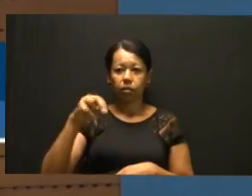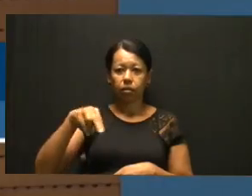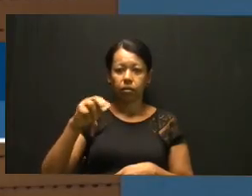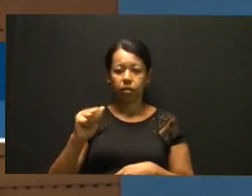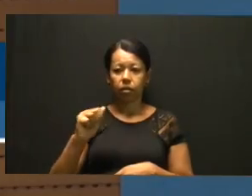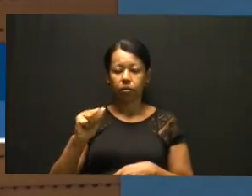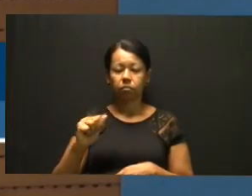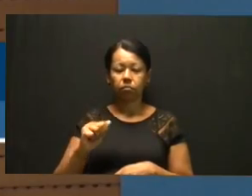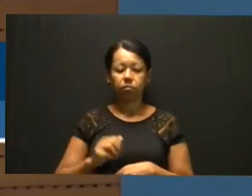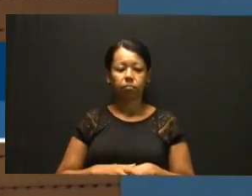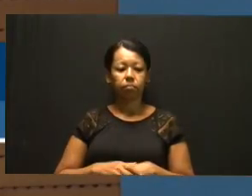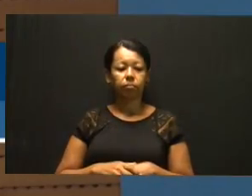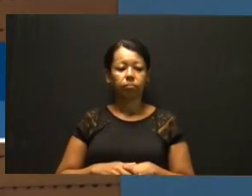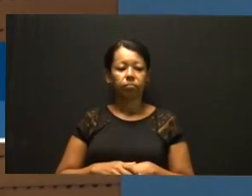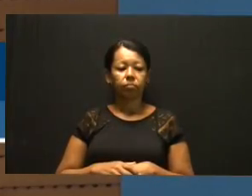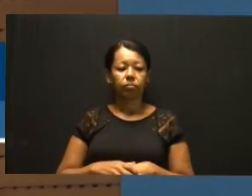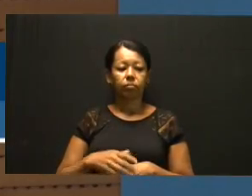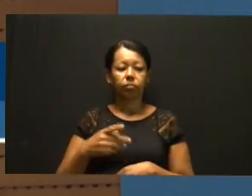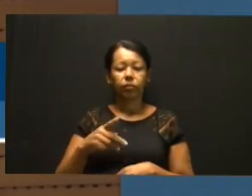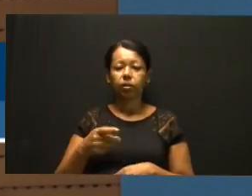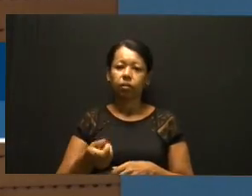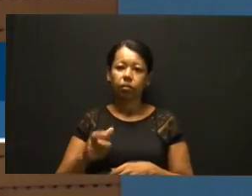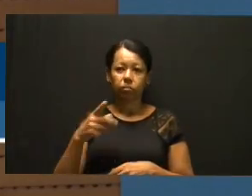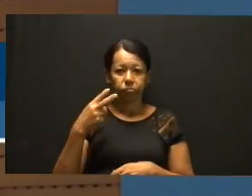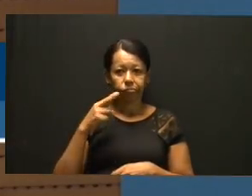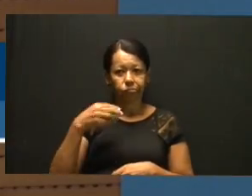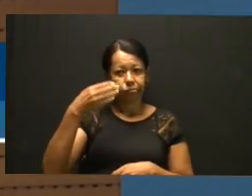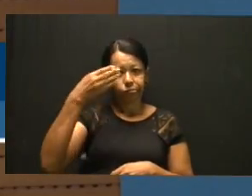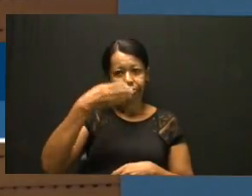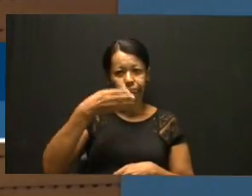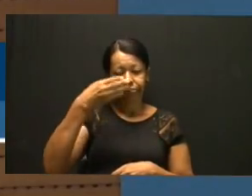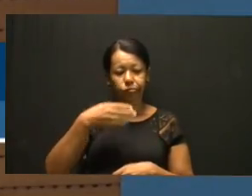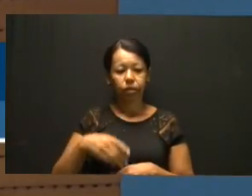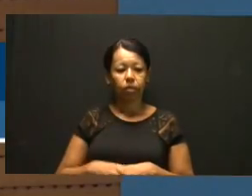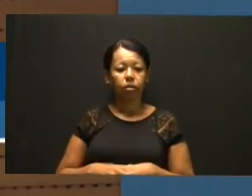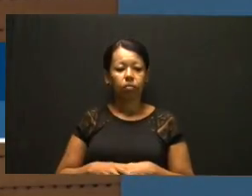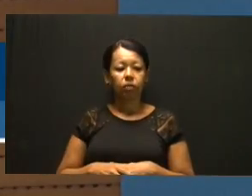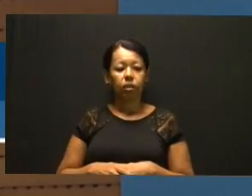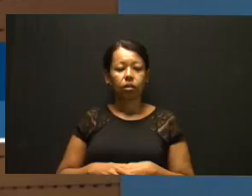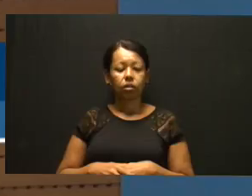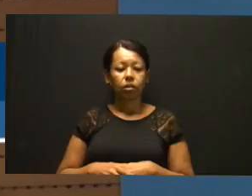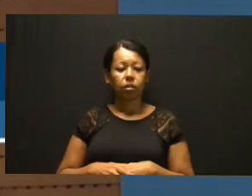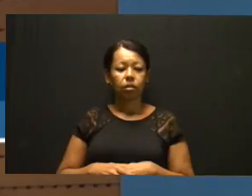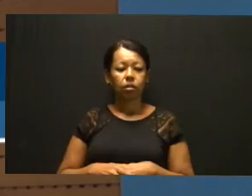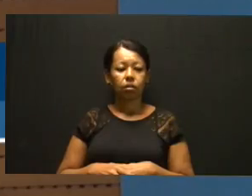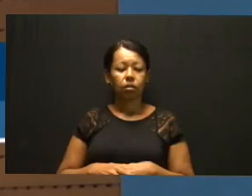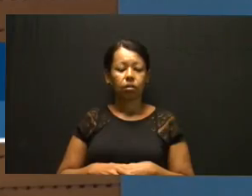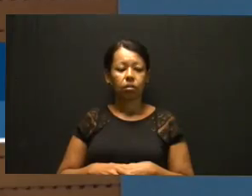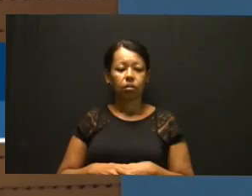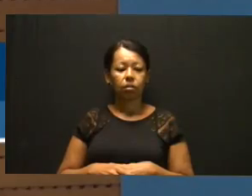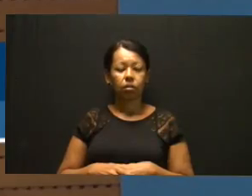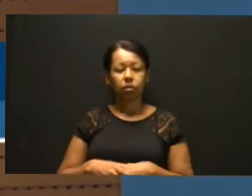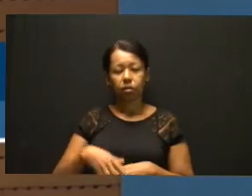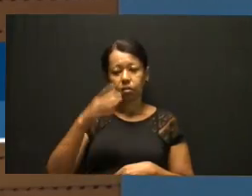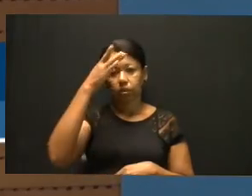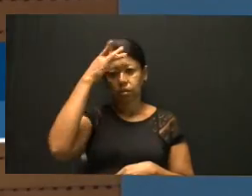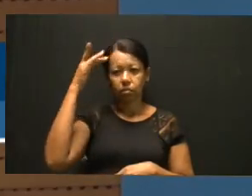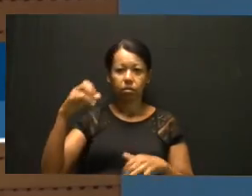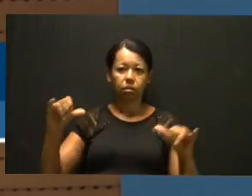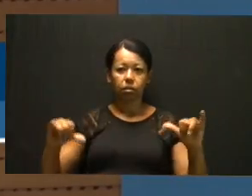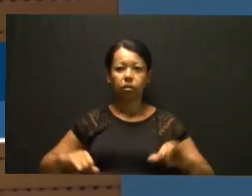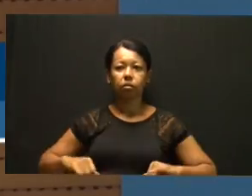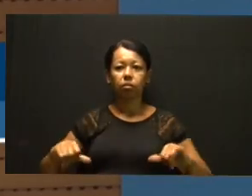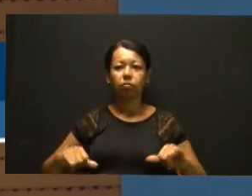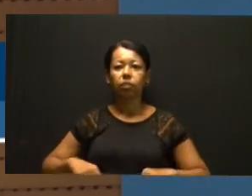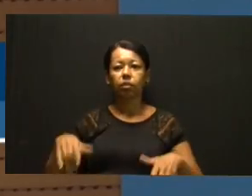um criminoso, por um ladrão. Nós sabemos que muitas pessoas têm sofrido desta questão.